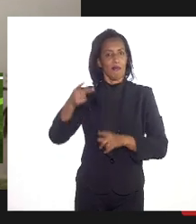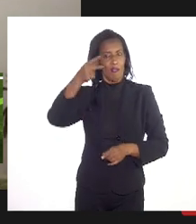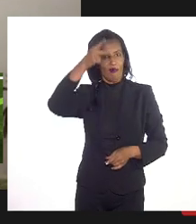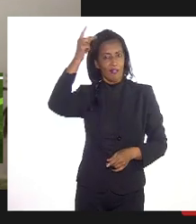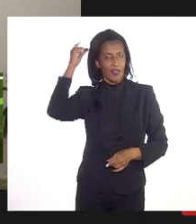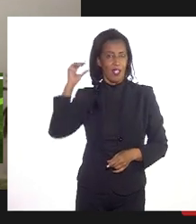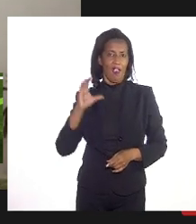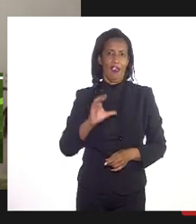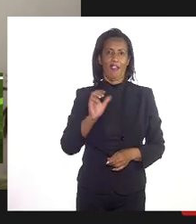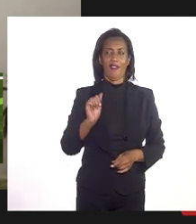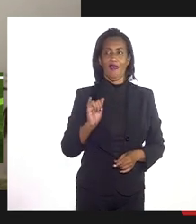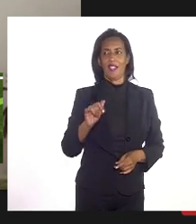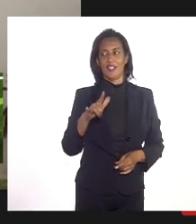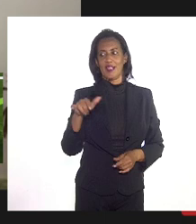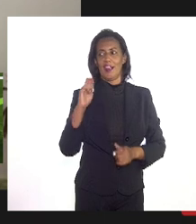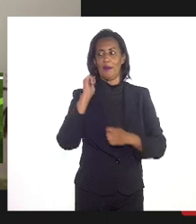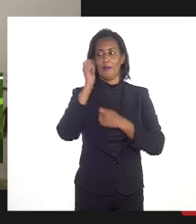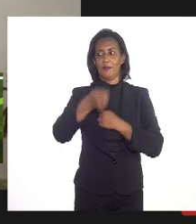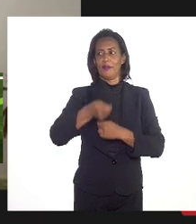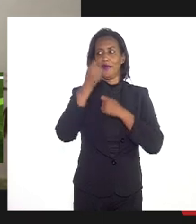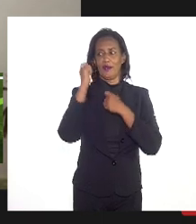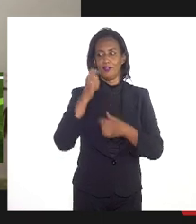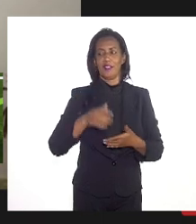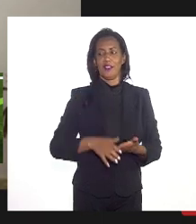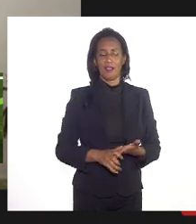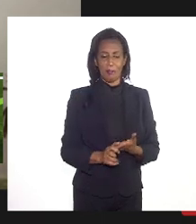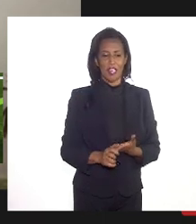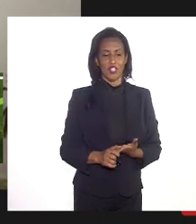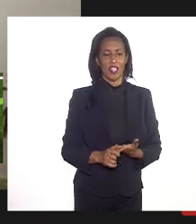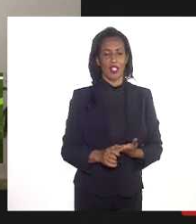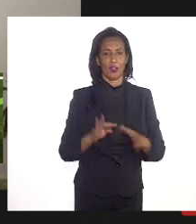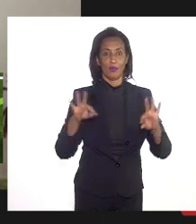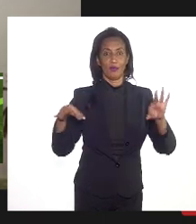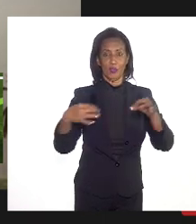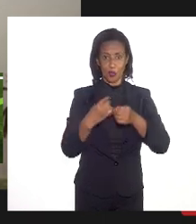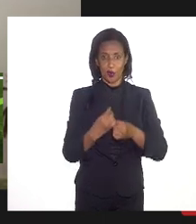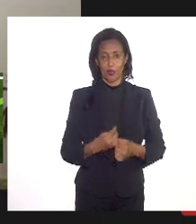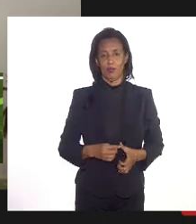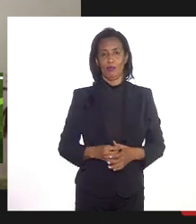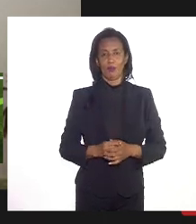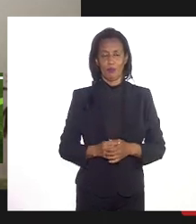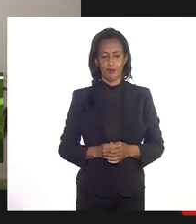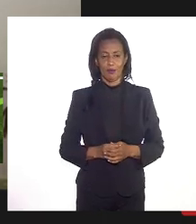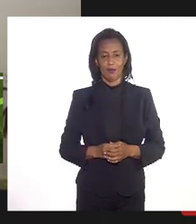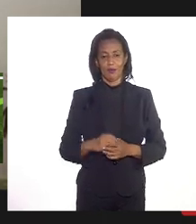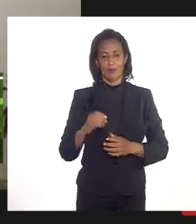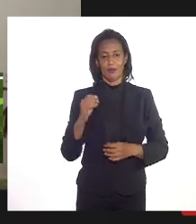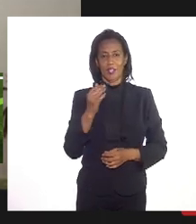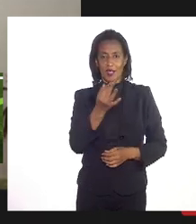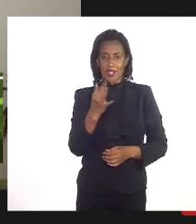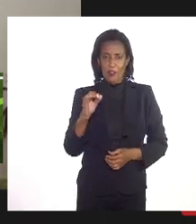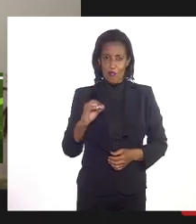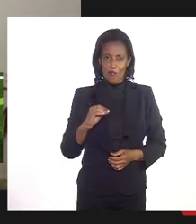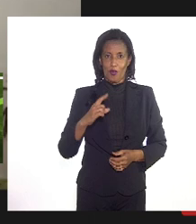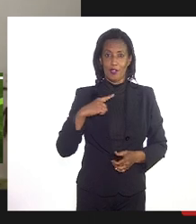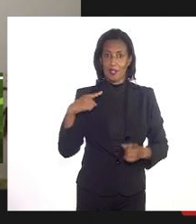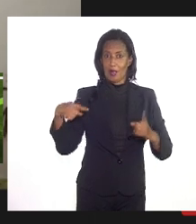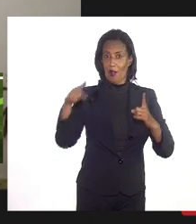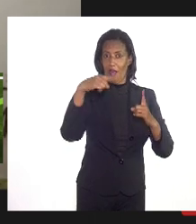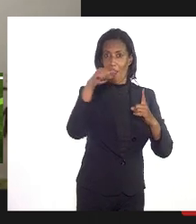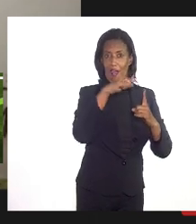quilombolas, caiçaras, pescadores artesanais, enfim, todos aqueles que são